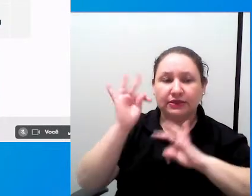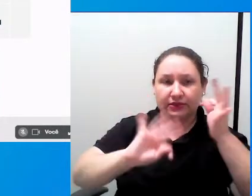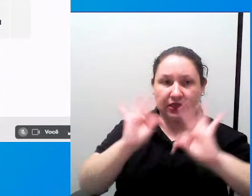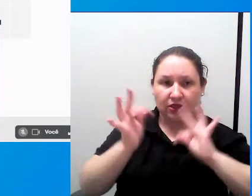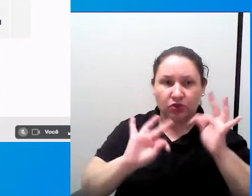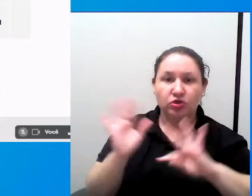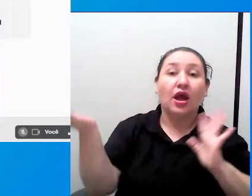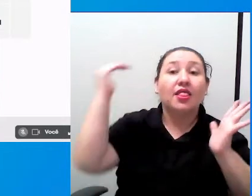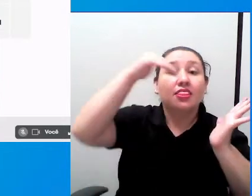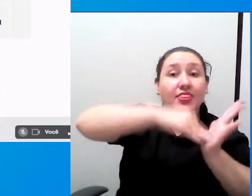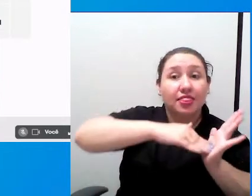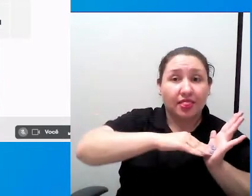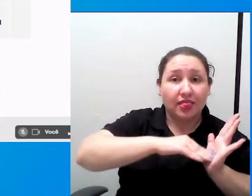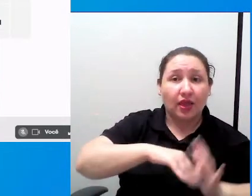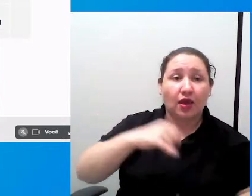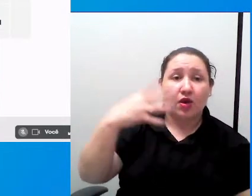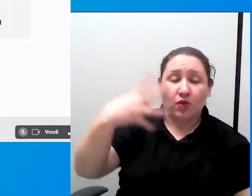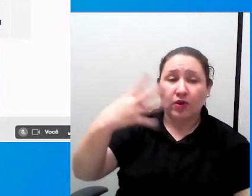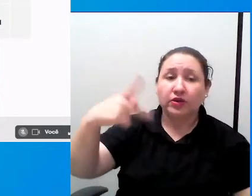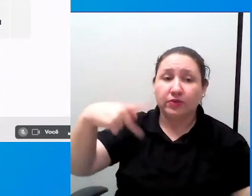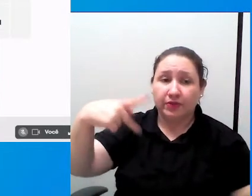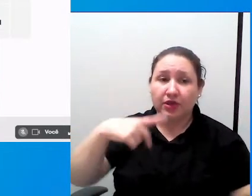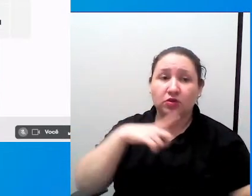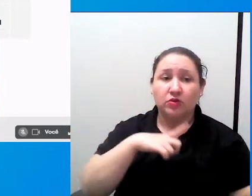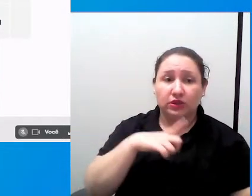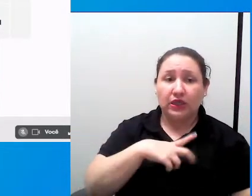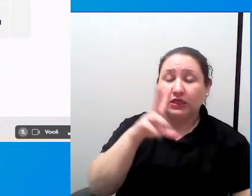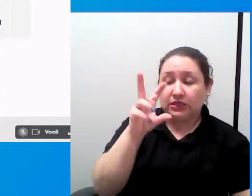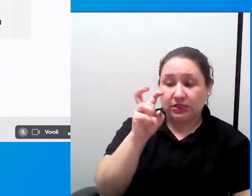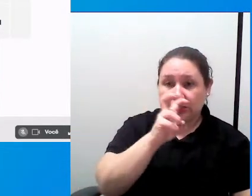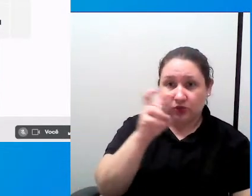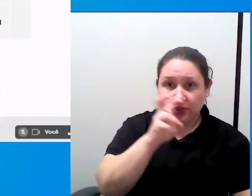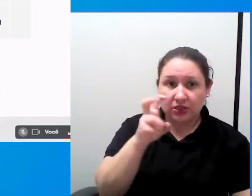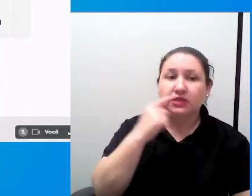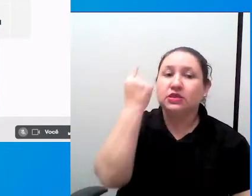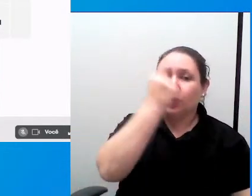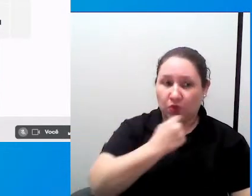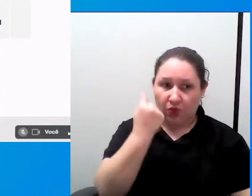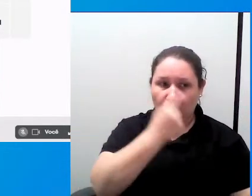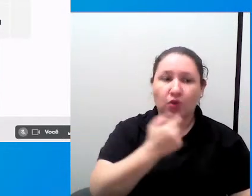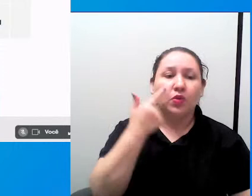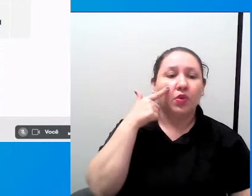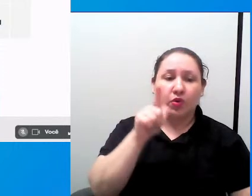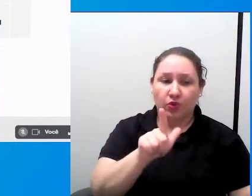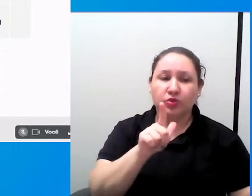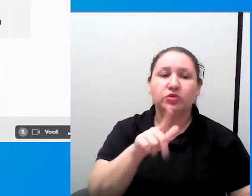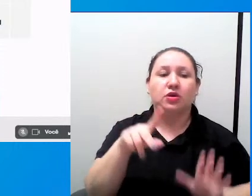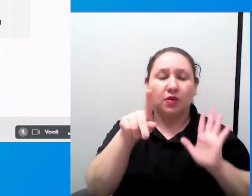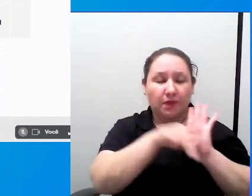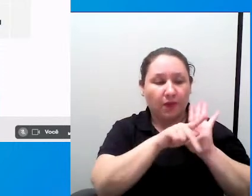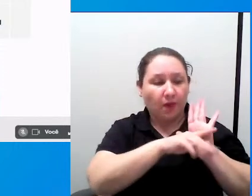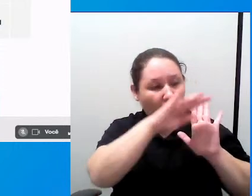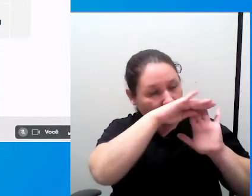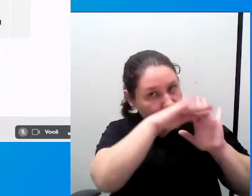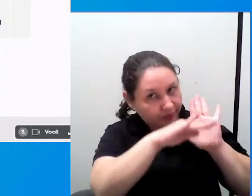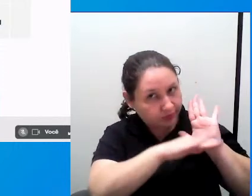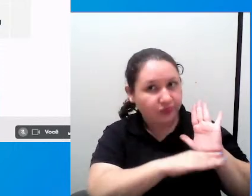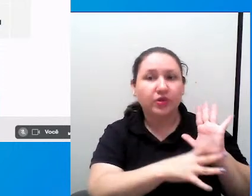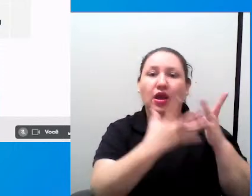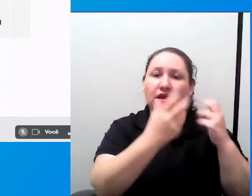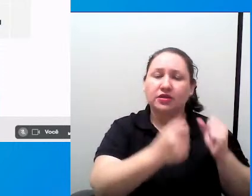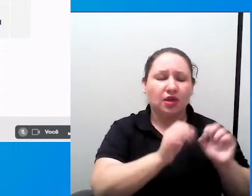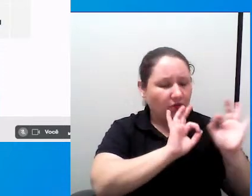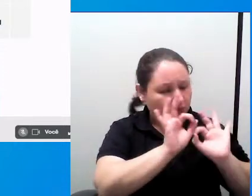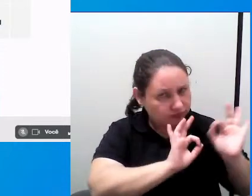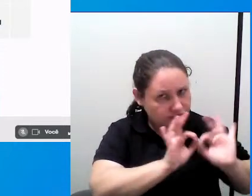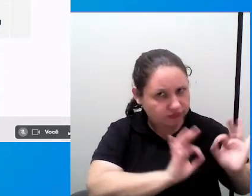período, a Mariana, ela tem 55 horas, que foi do componente curricular, que estava lá na grade dela, que foi ofertada, ela fez direitinho,